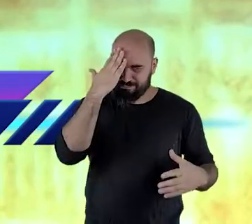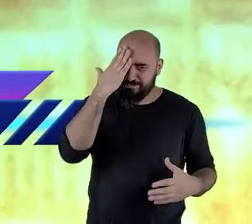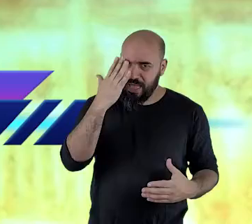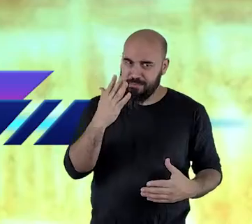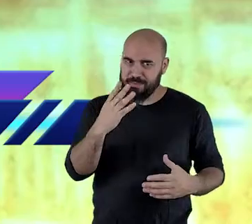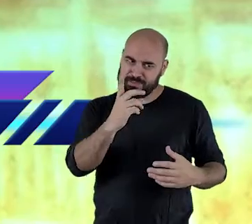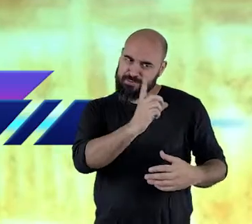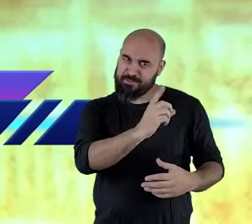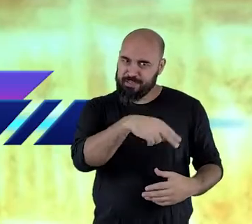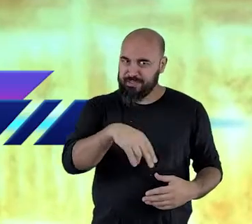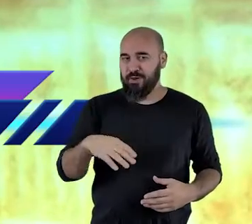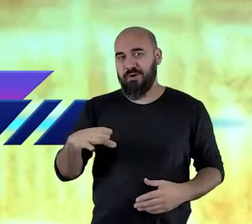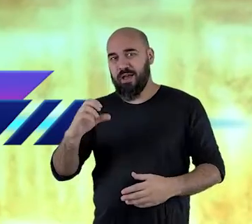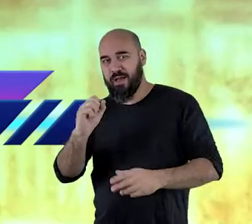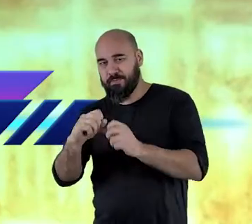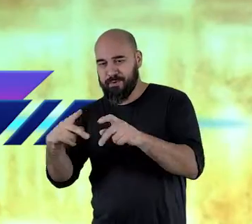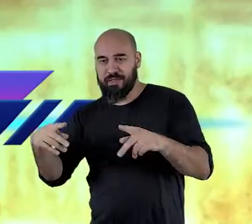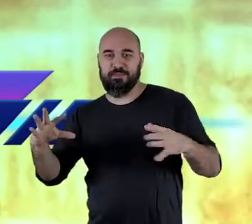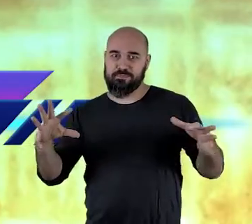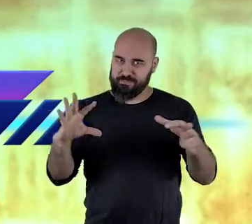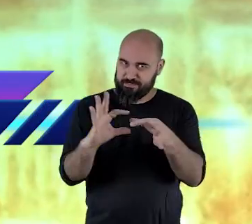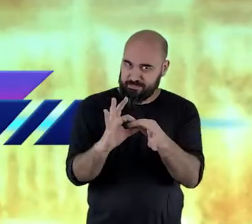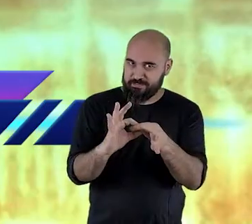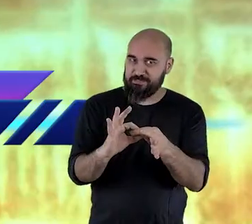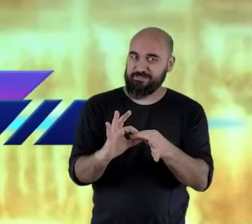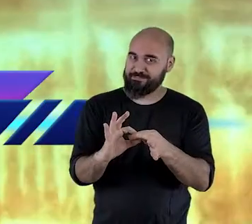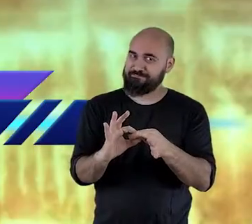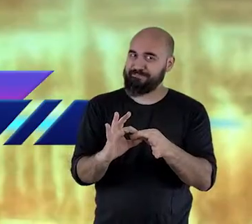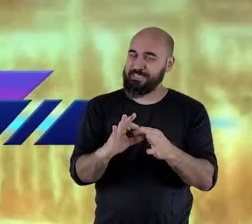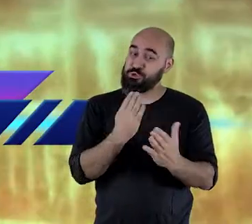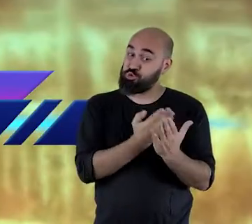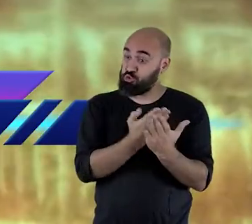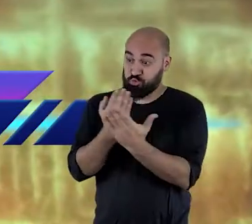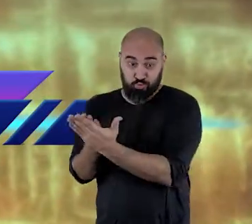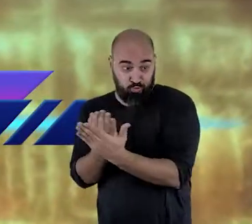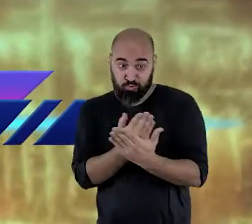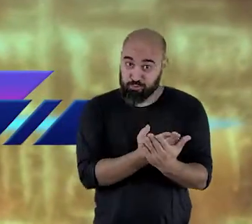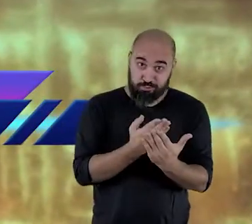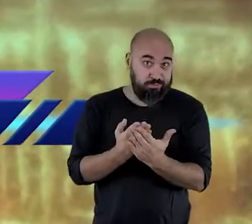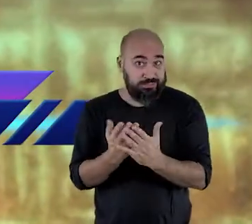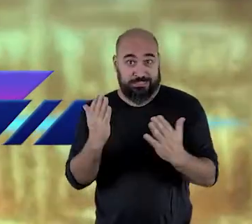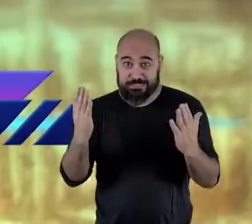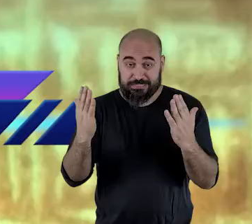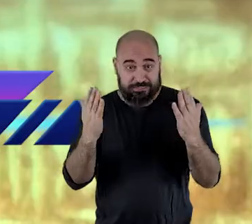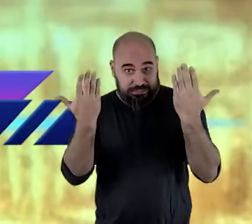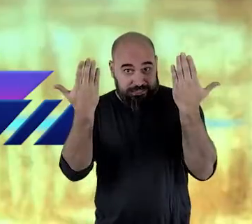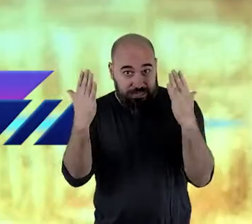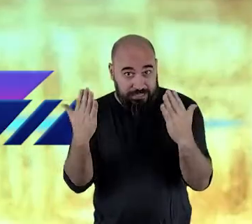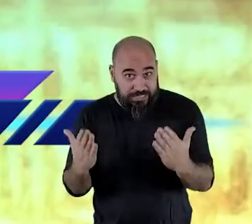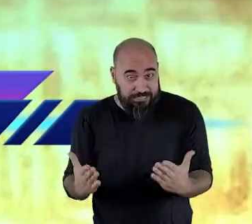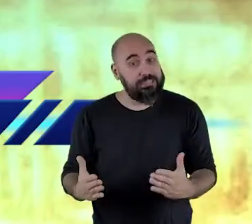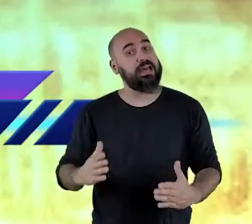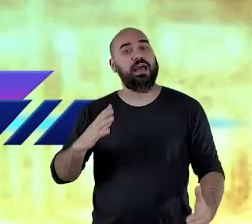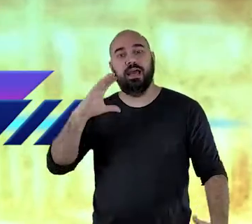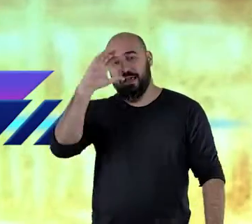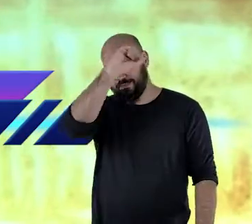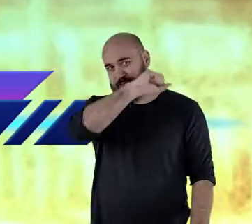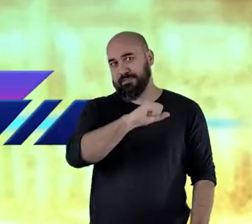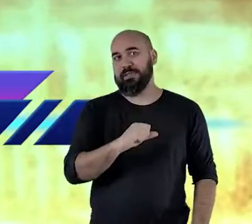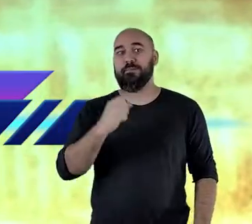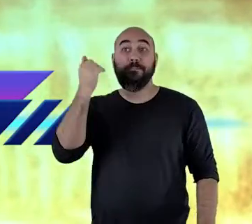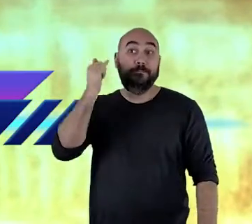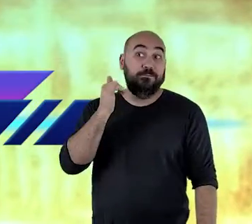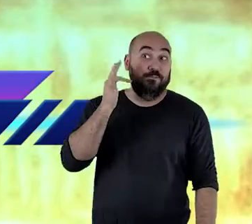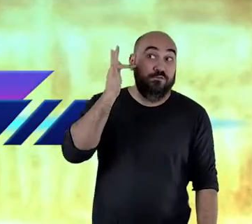Apocalipse precisam ser estudados juntos, porque as profecias de Daniel complementam as profecias do Apocalipse e